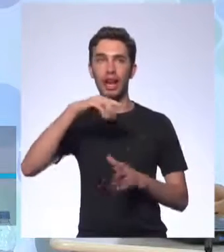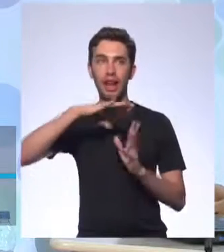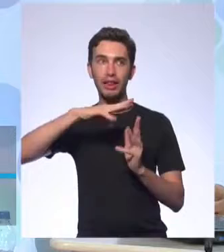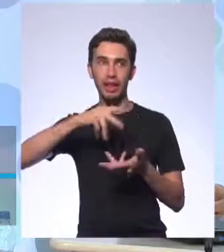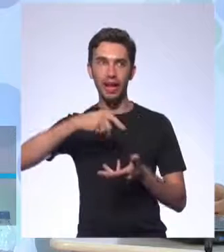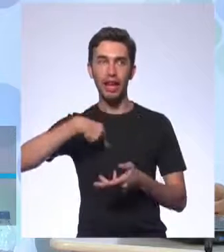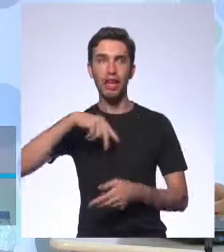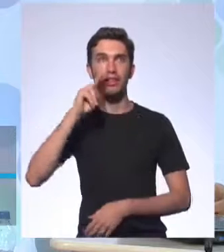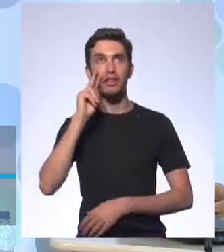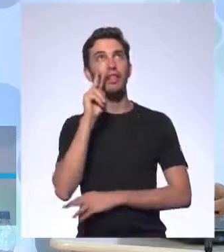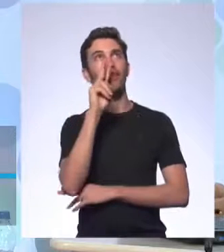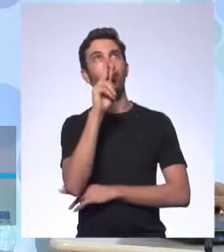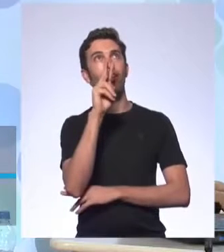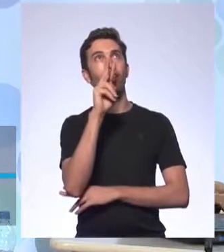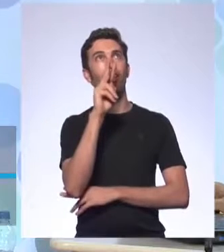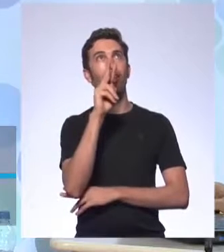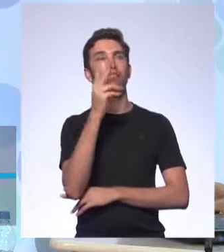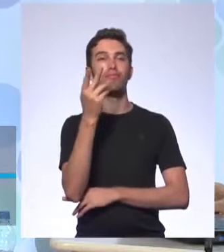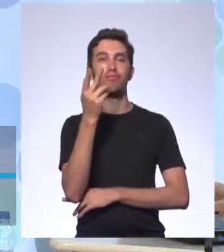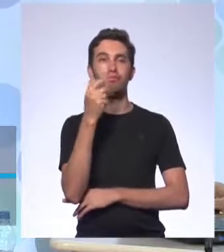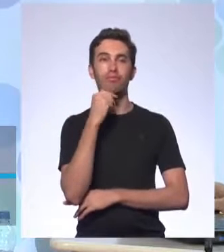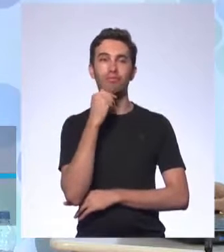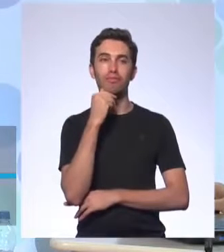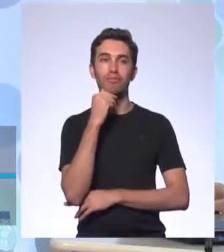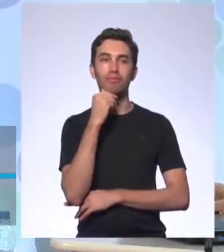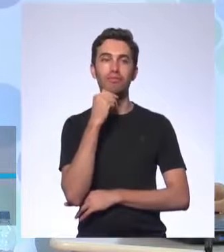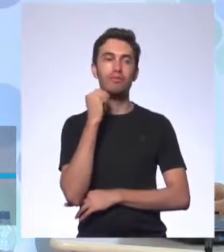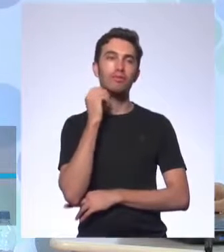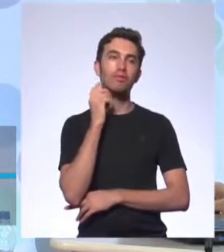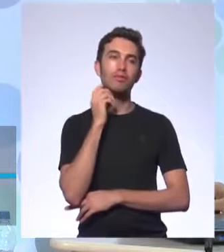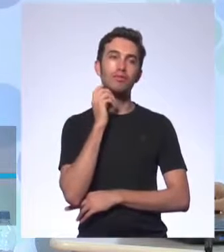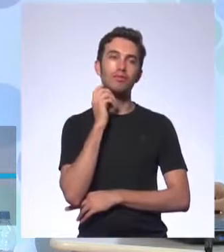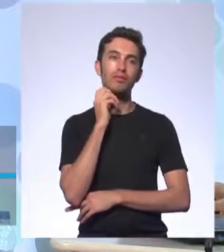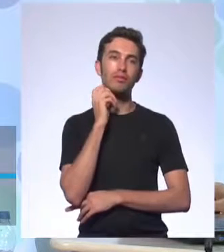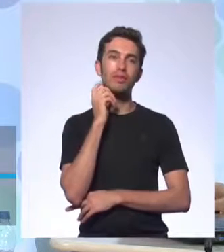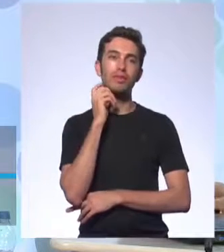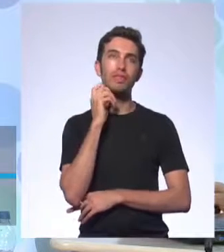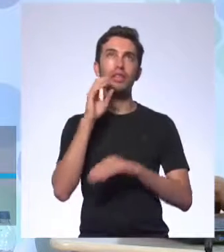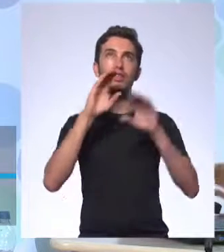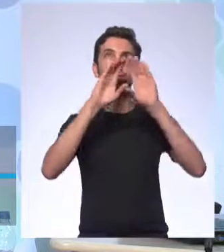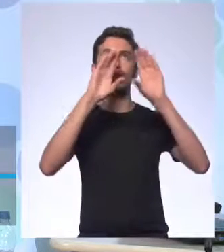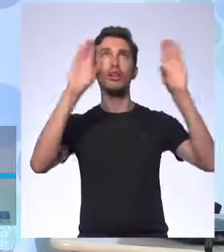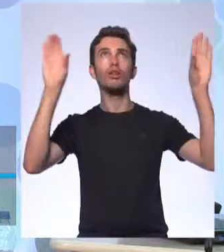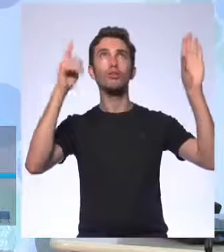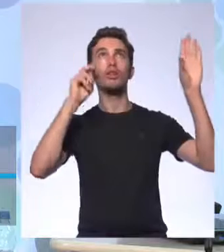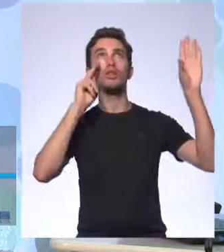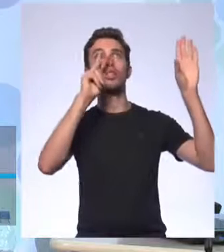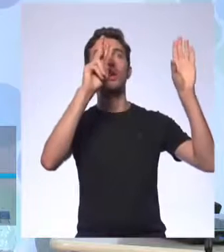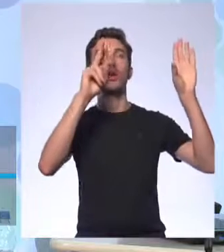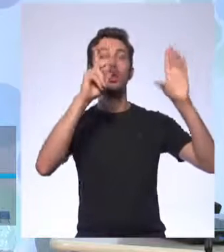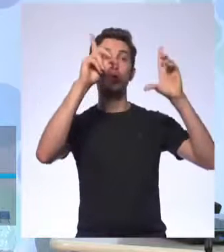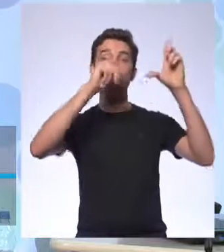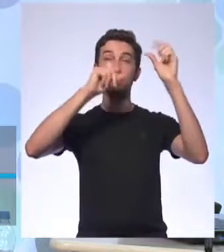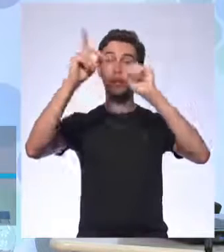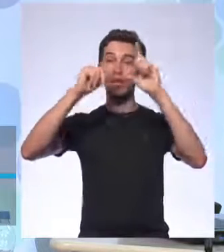como todos nós, né, estamos aqui, se você olhar para o os astros mais brilhantes que a gente pode